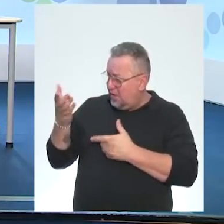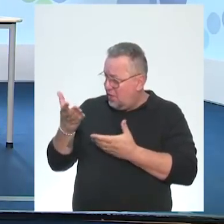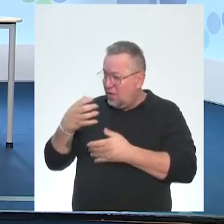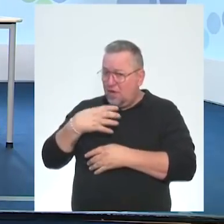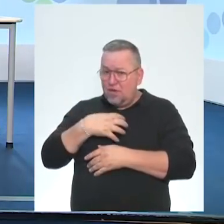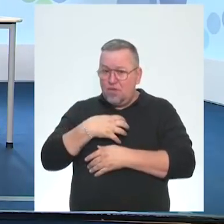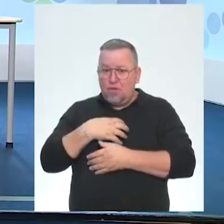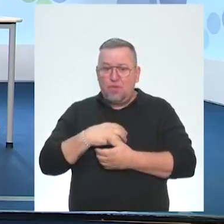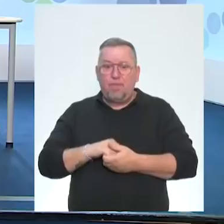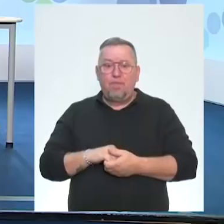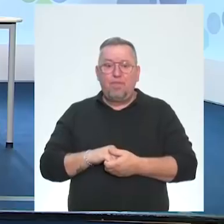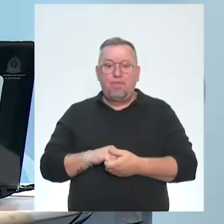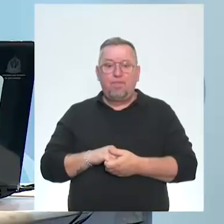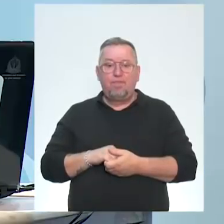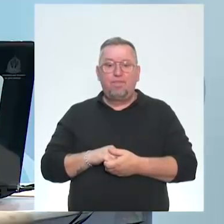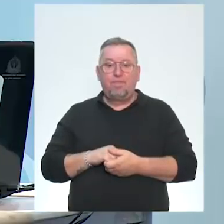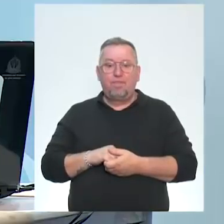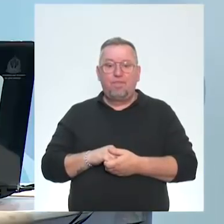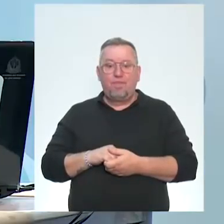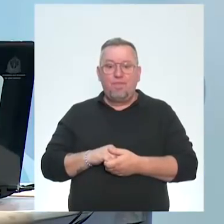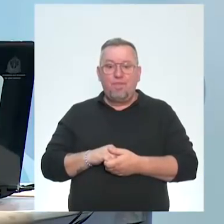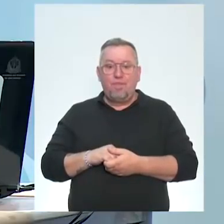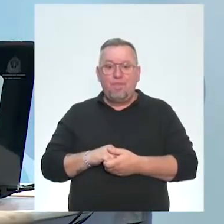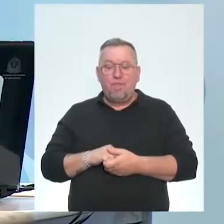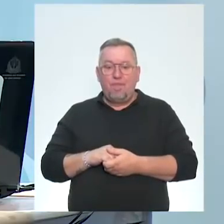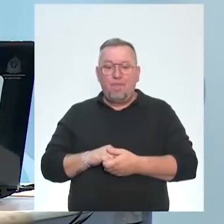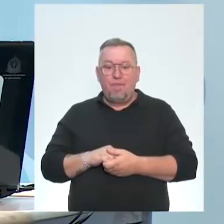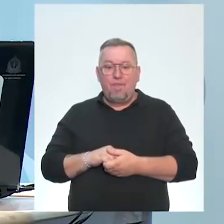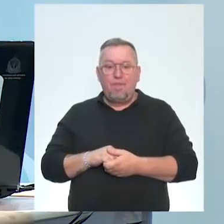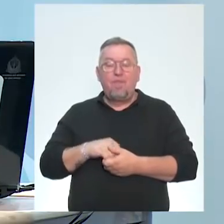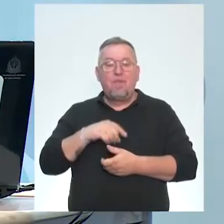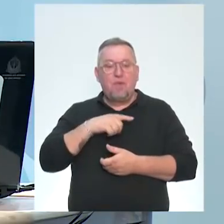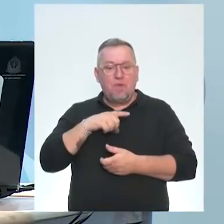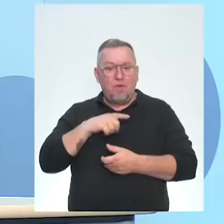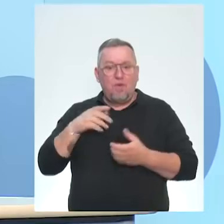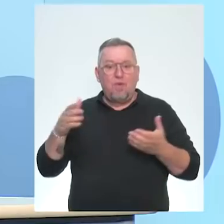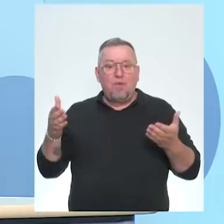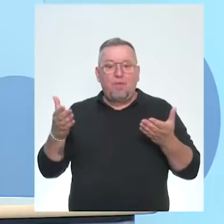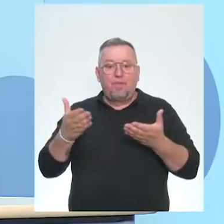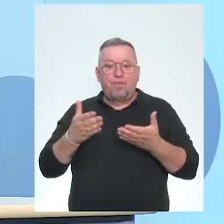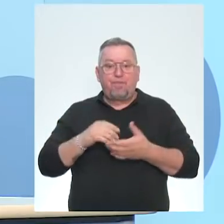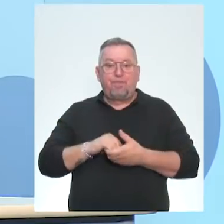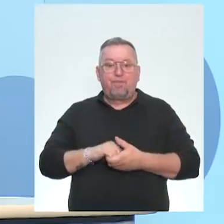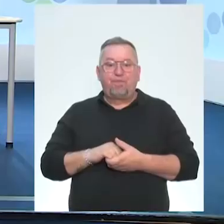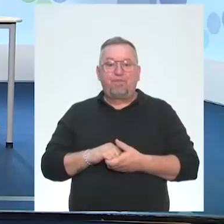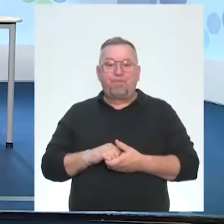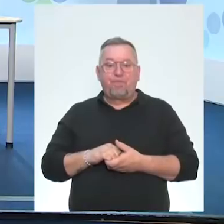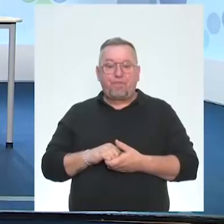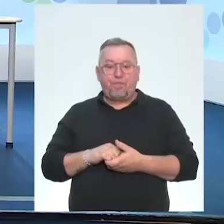sentido? Eu tô com hoje ele. Ah, e qual é ele? Então, assim, ó.